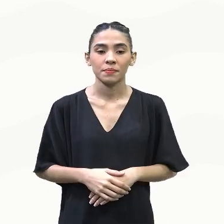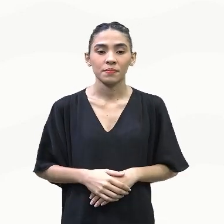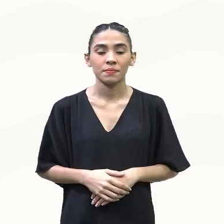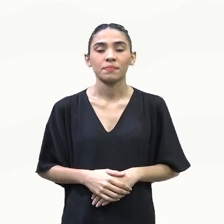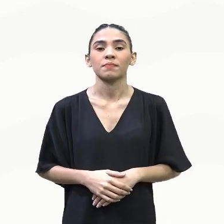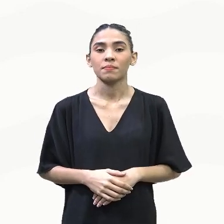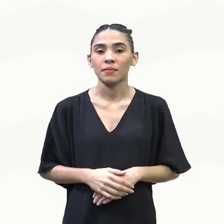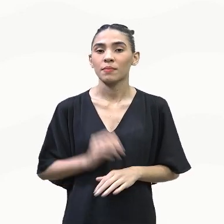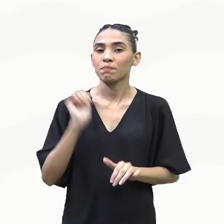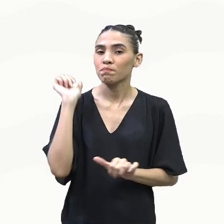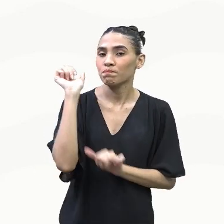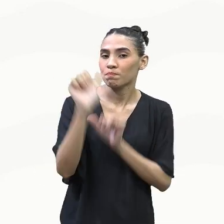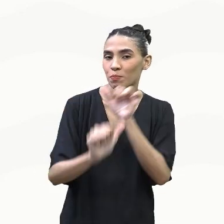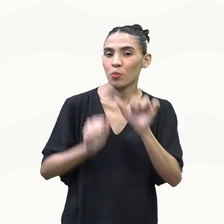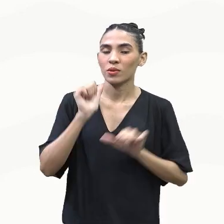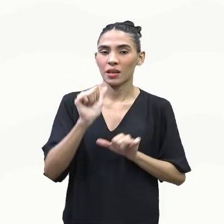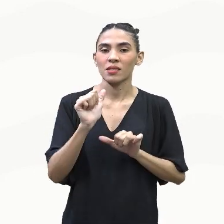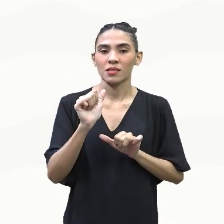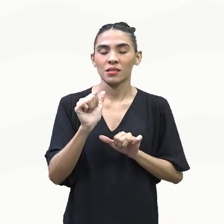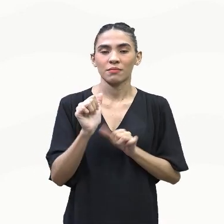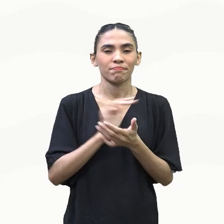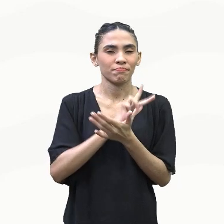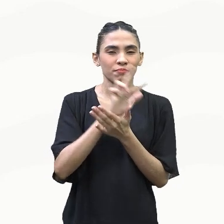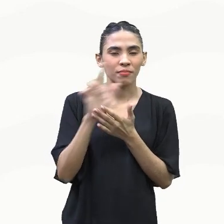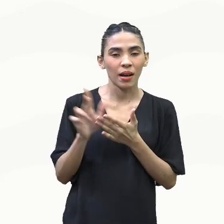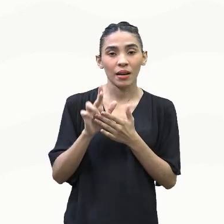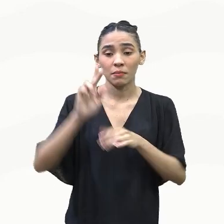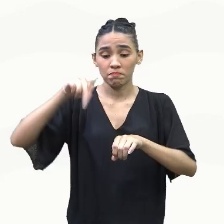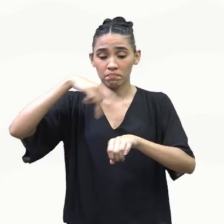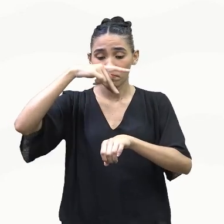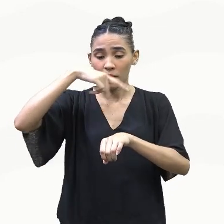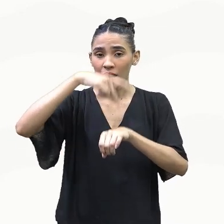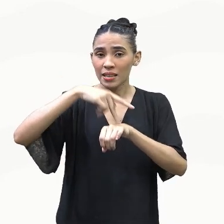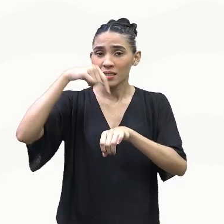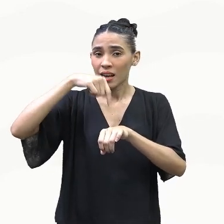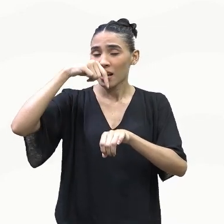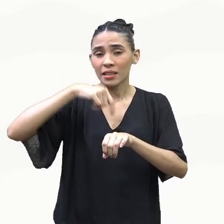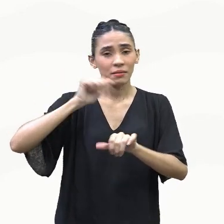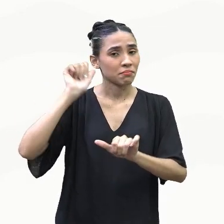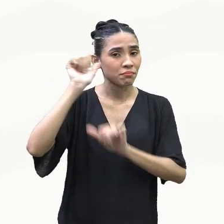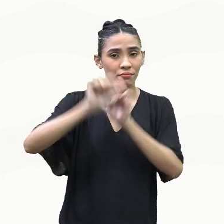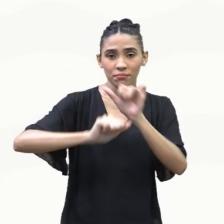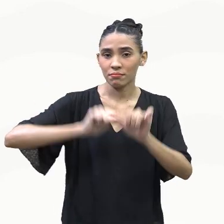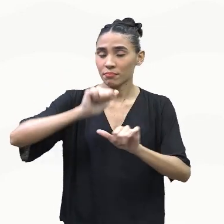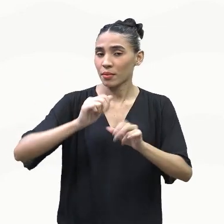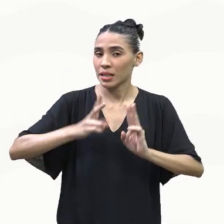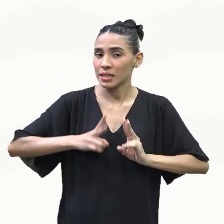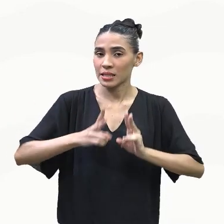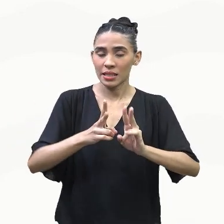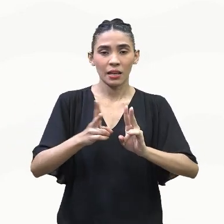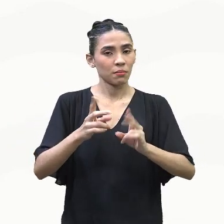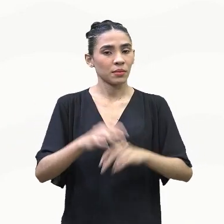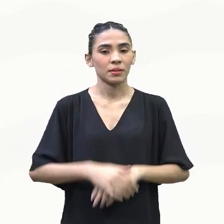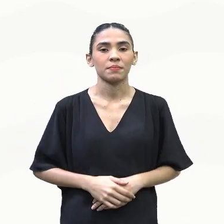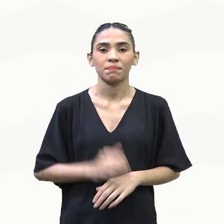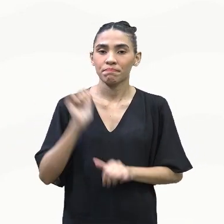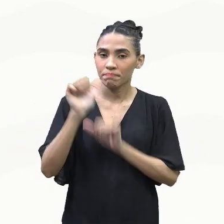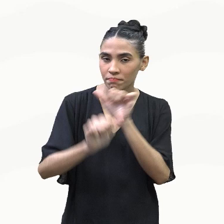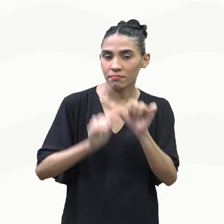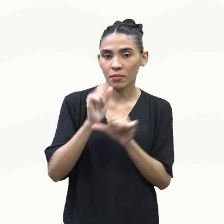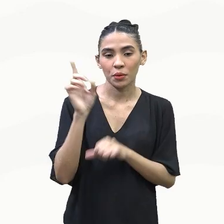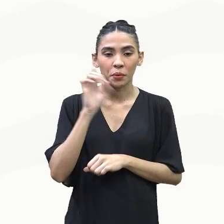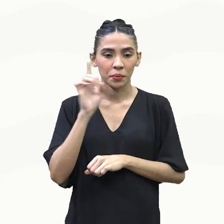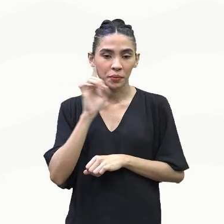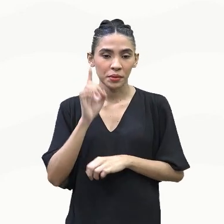Nuances, transformações diversas. Ou seja, esse país ele está em mudança constante, se transformando, né, todos os